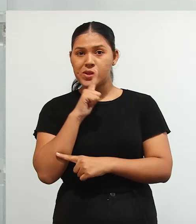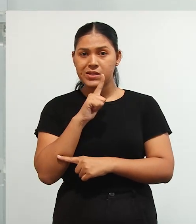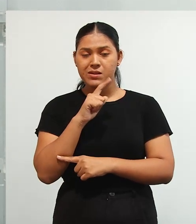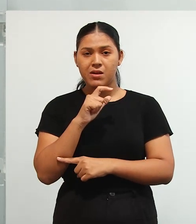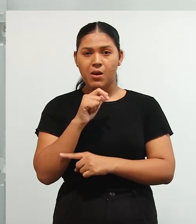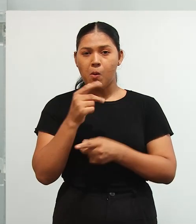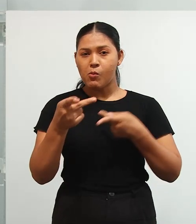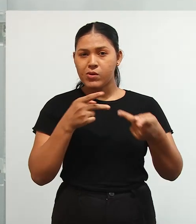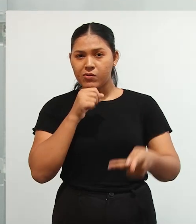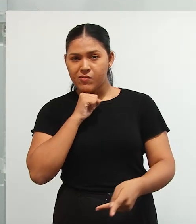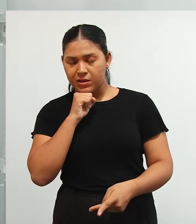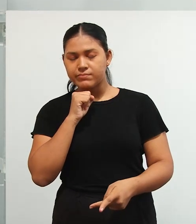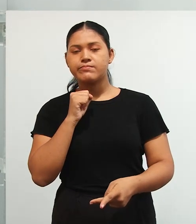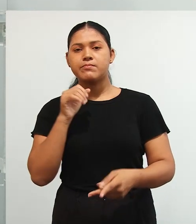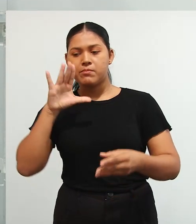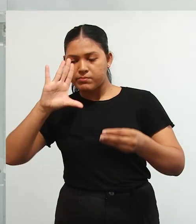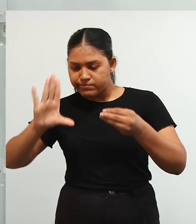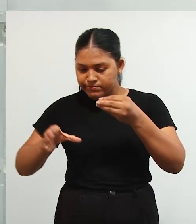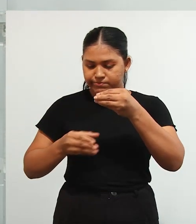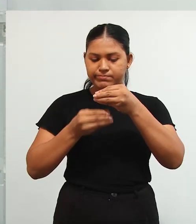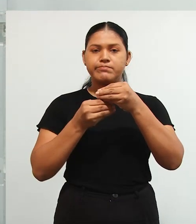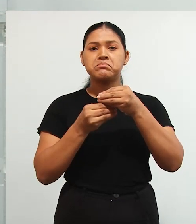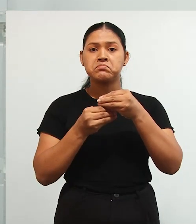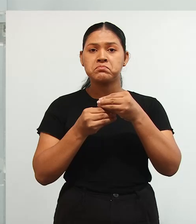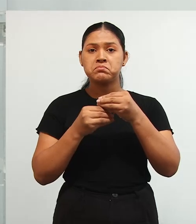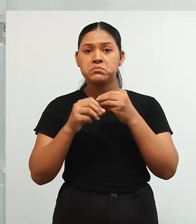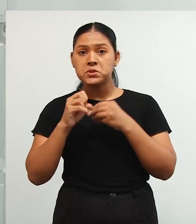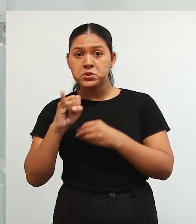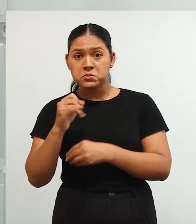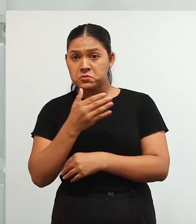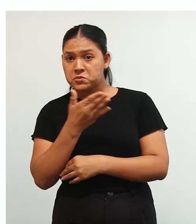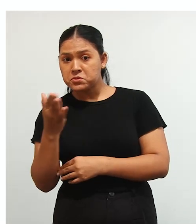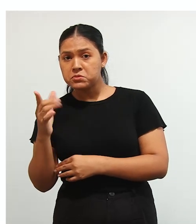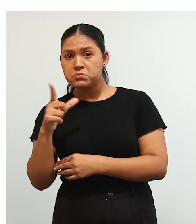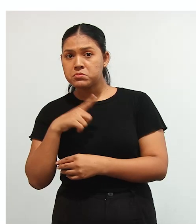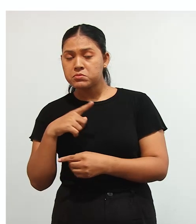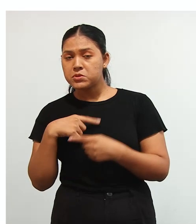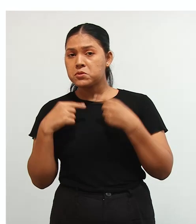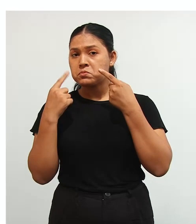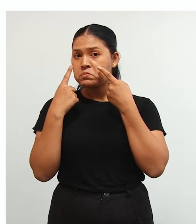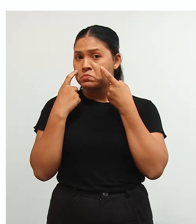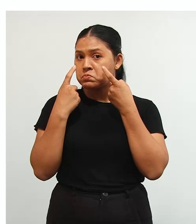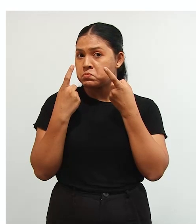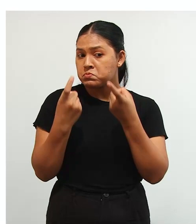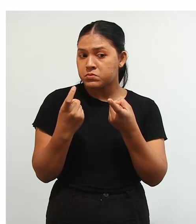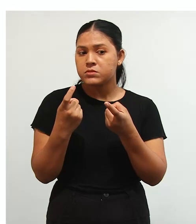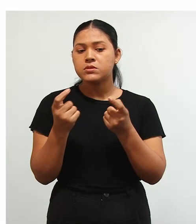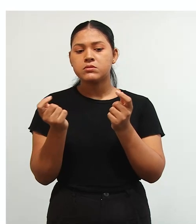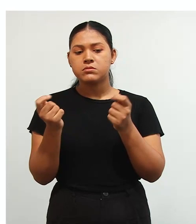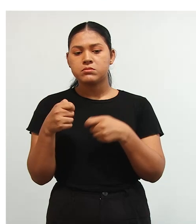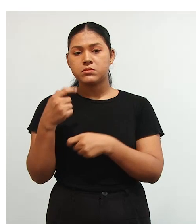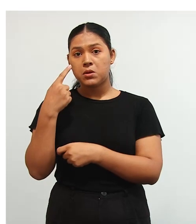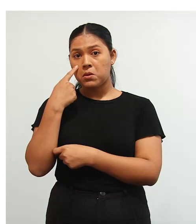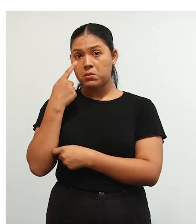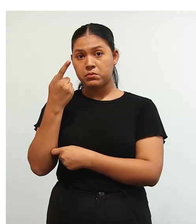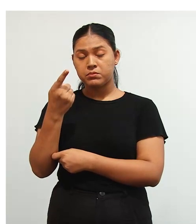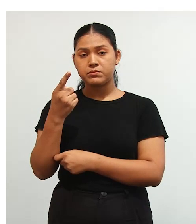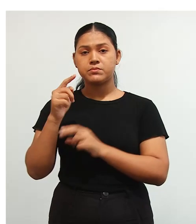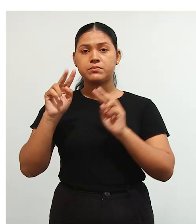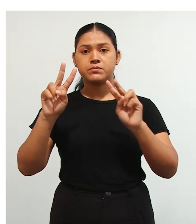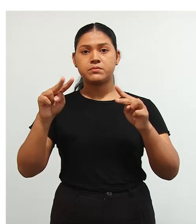próximo decênio. Para quem tiver curiosidade, vem aqui comigo, por gentileza, no slide. Aqui você vai encontrar um